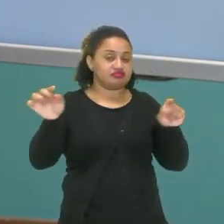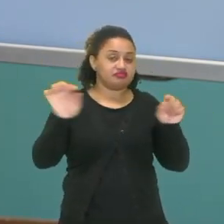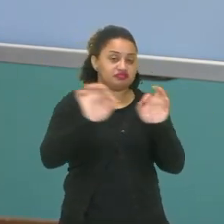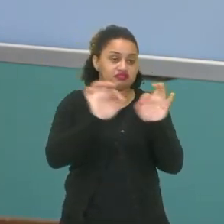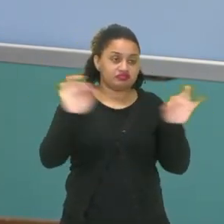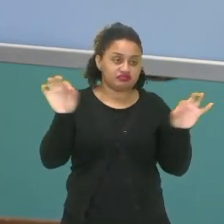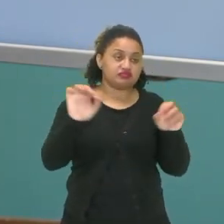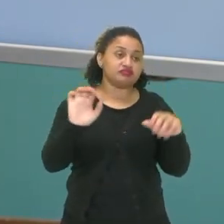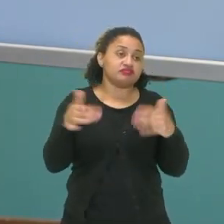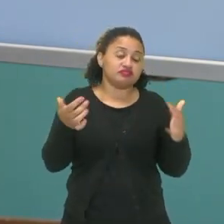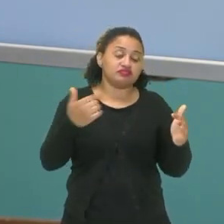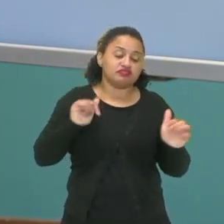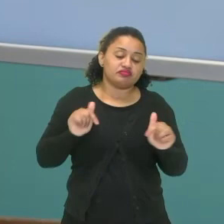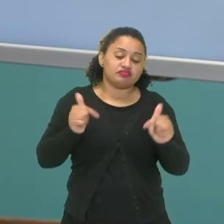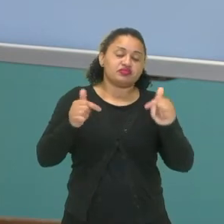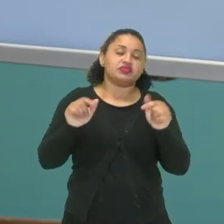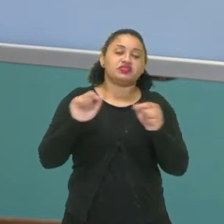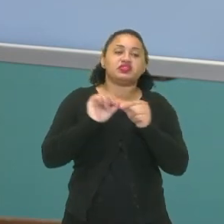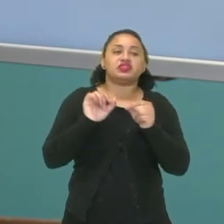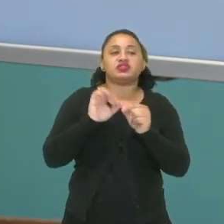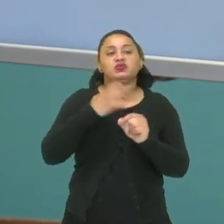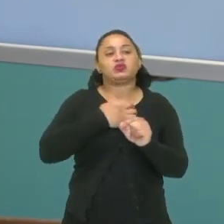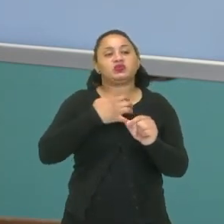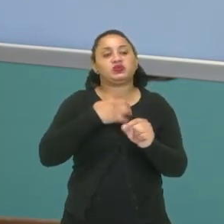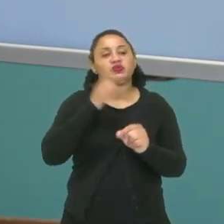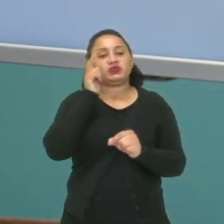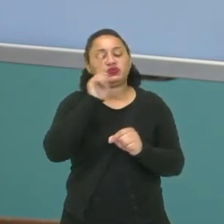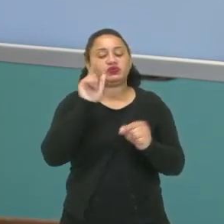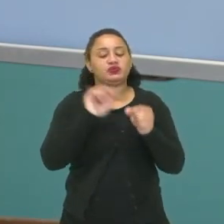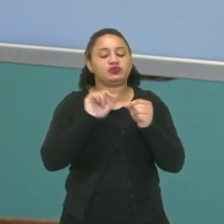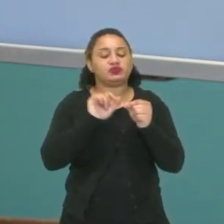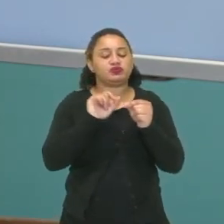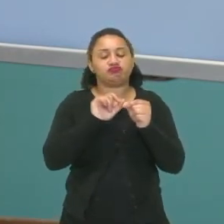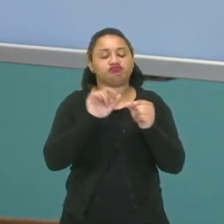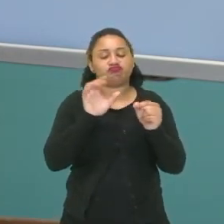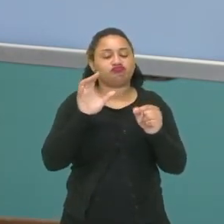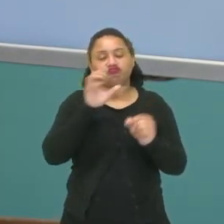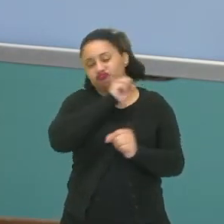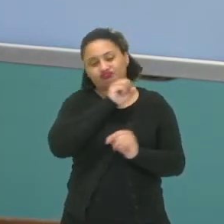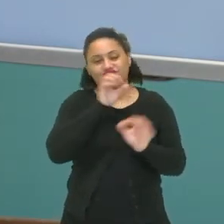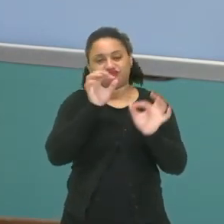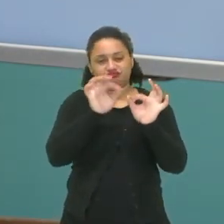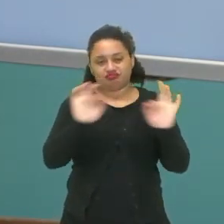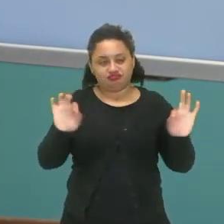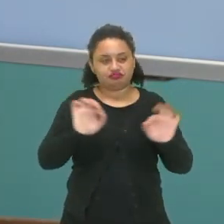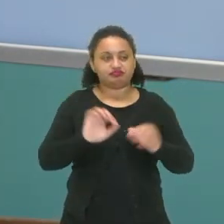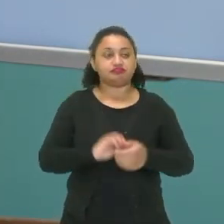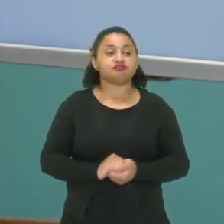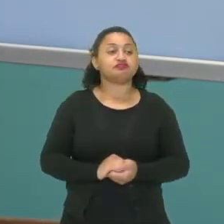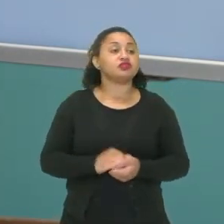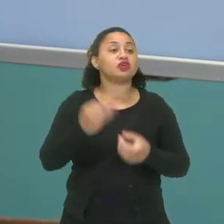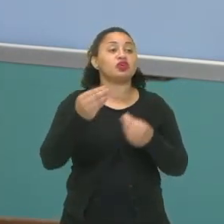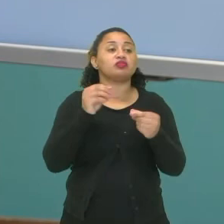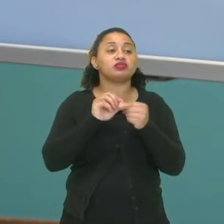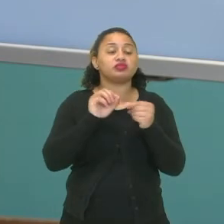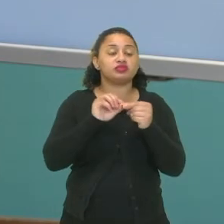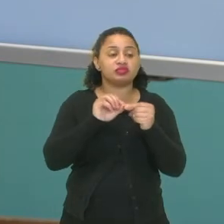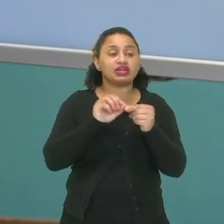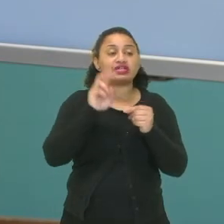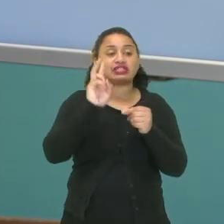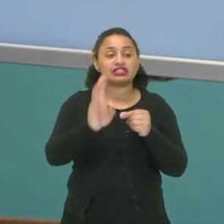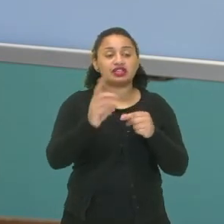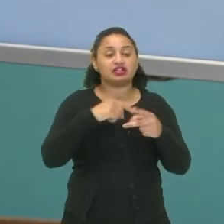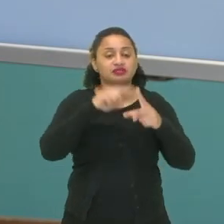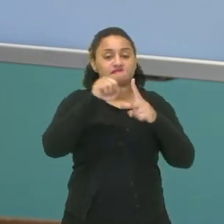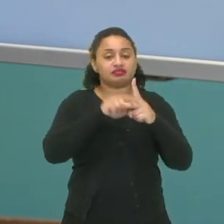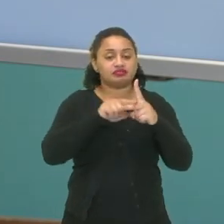vamos aplicar de uma maneira que a gente consiga fazer isso rapidamente. Então, como é que a gente vai fazer? Sempre vai cair num